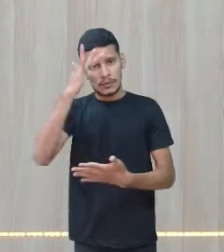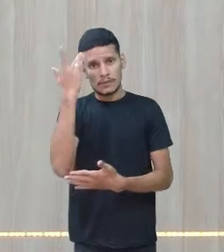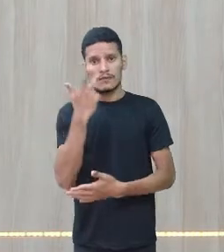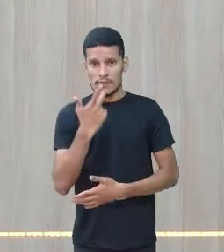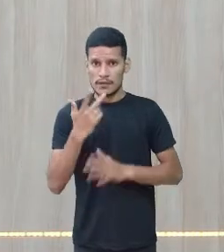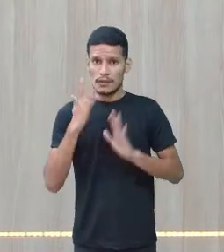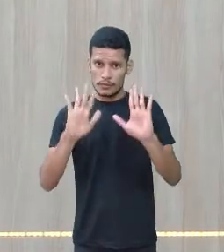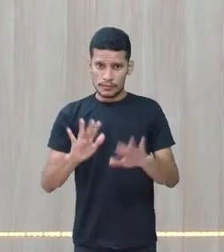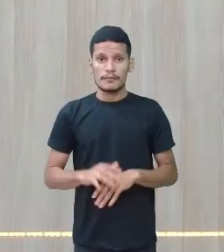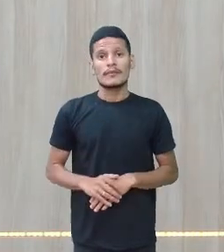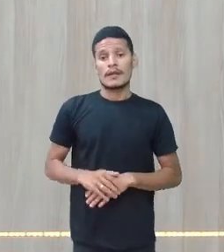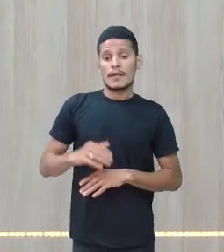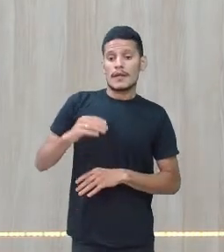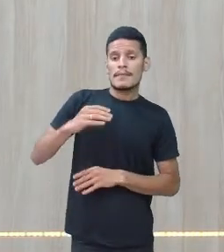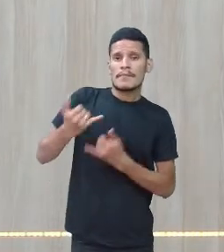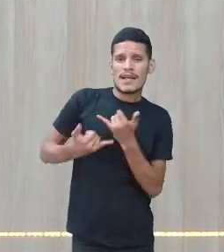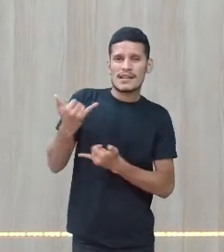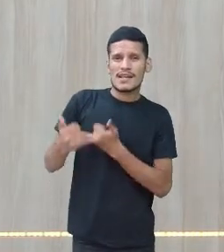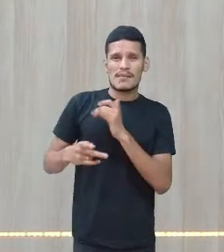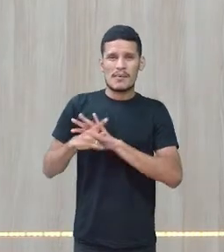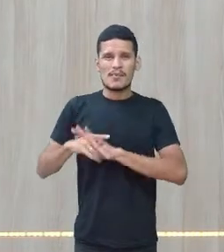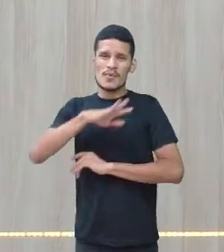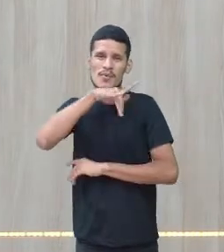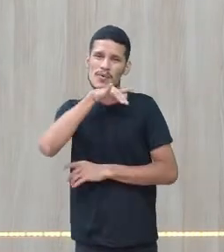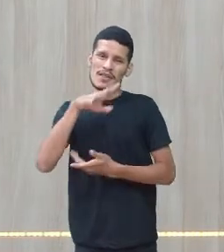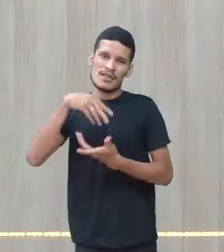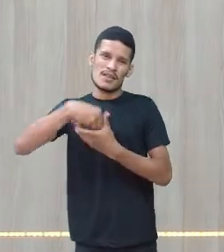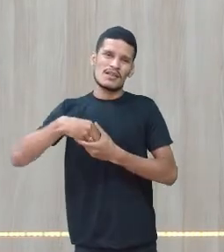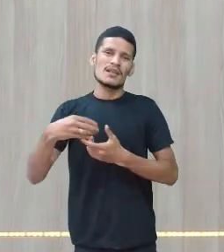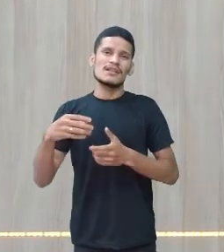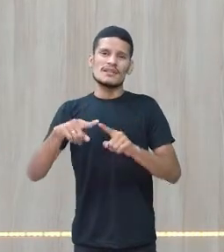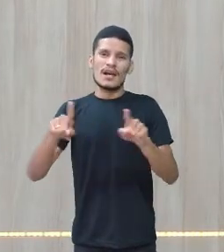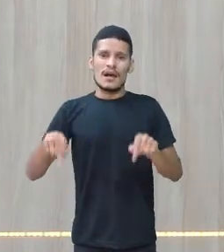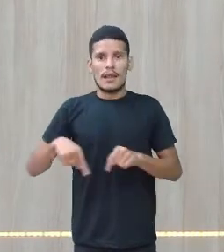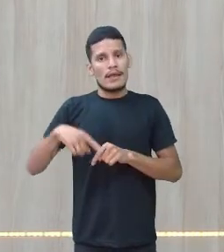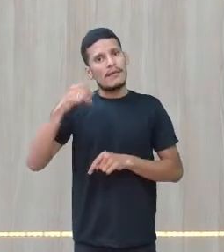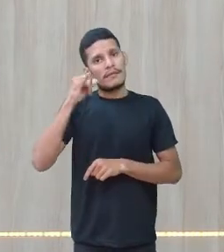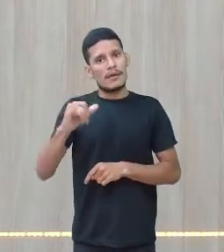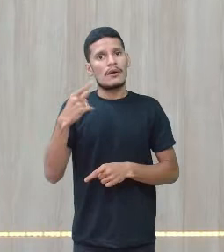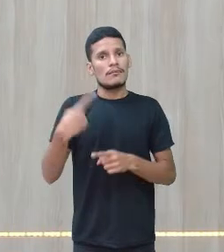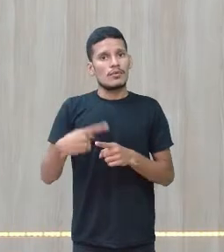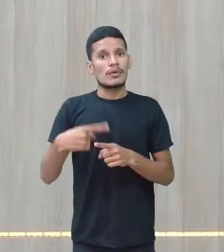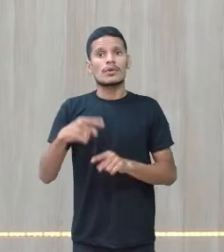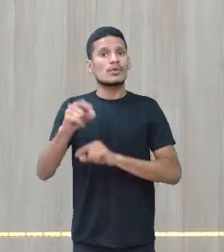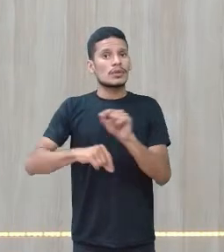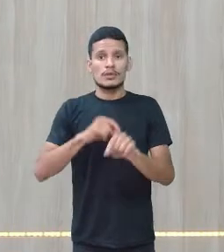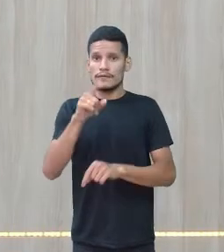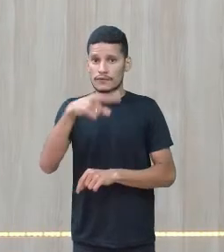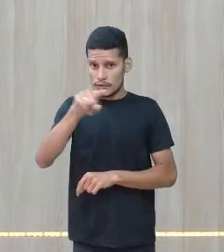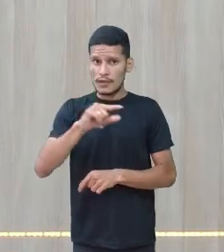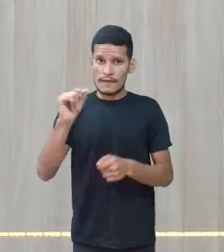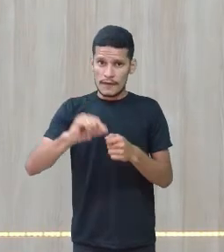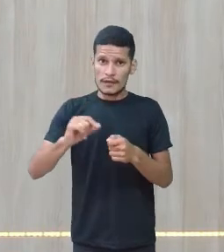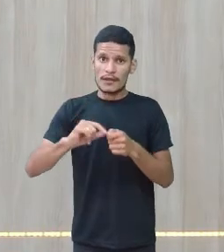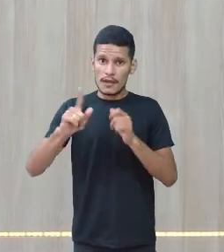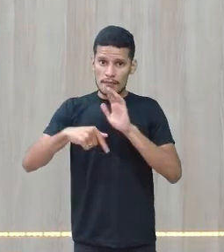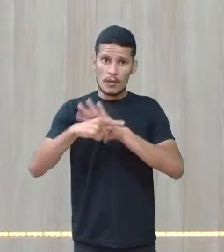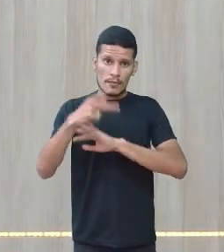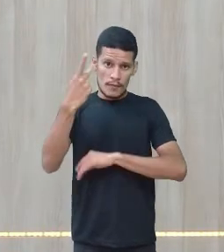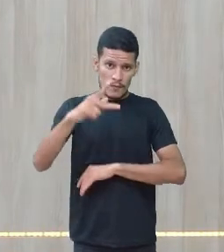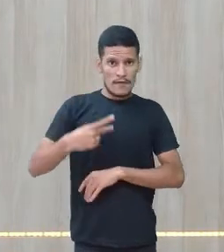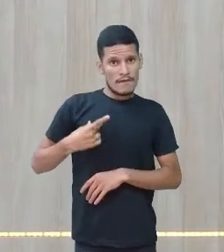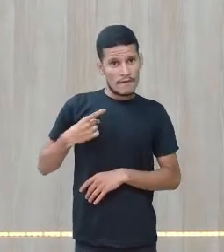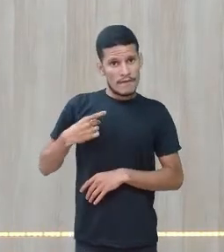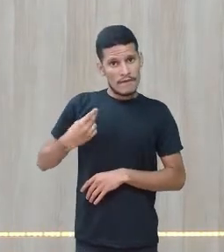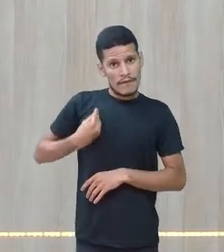Aquela brincadeira de mau gosto, às vezes, na sala. Vamos tentar evitar, pessoal. Porque isso aí, olha, você fez com a sua vontade.